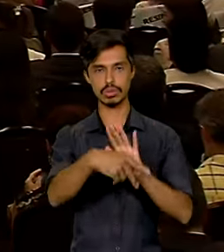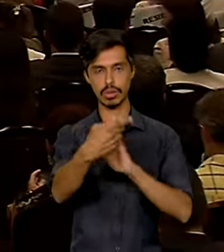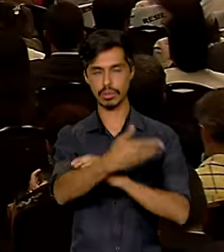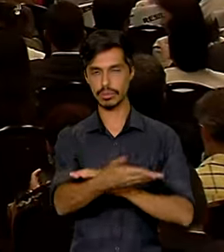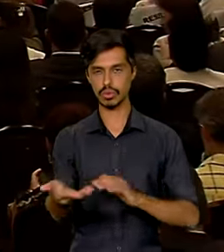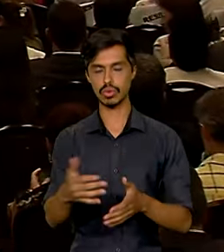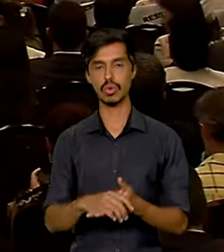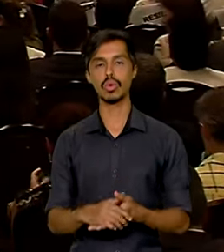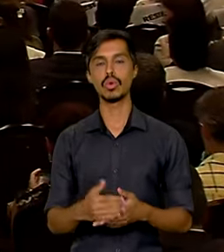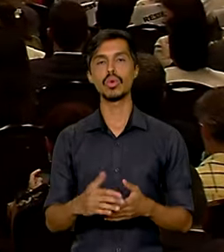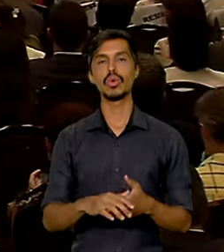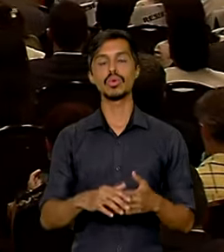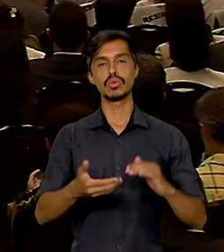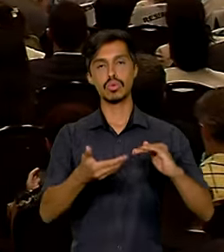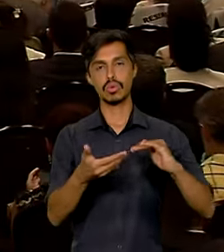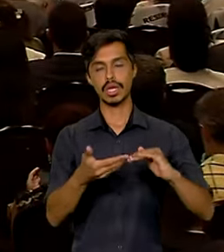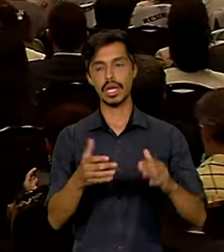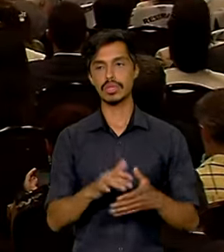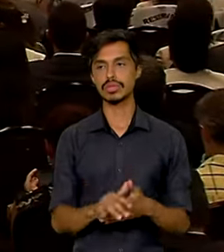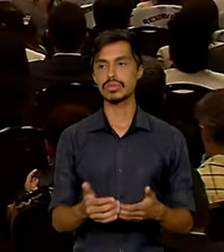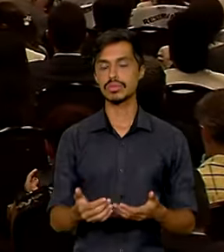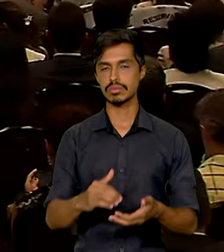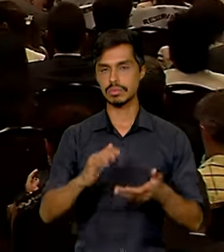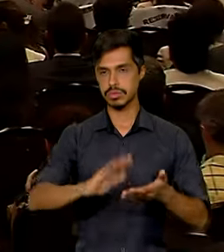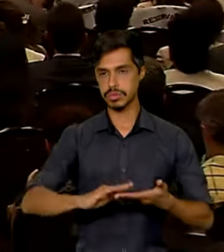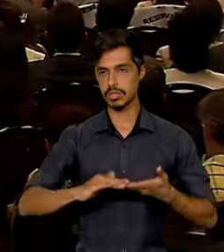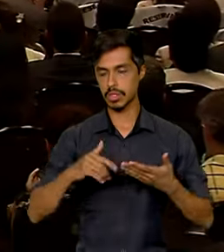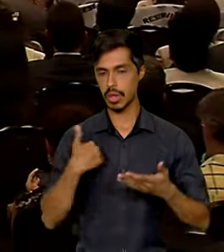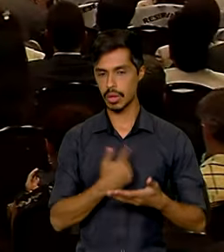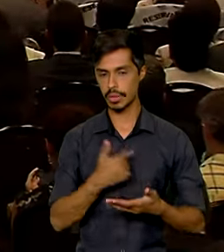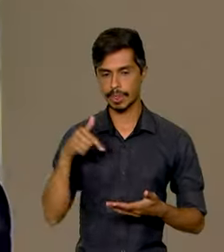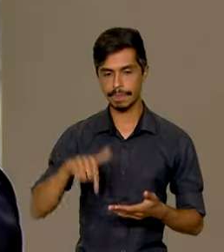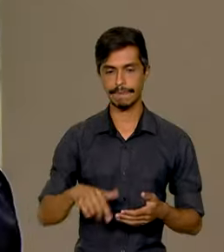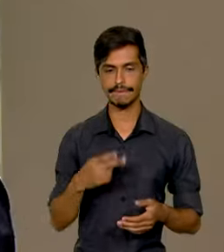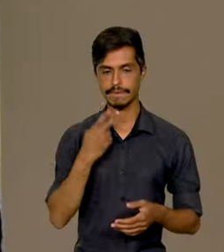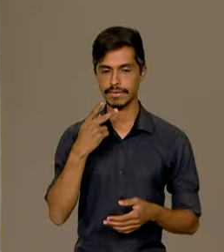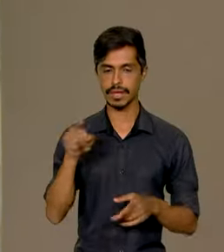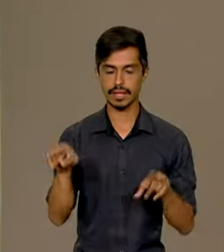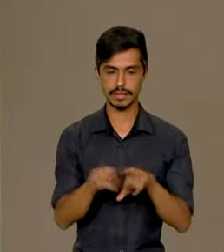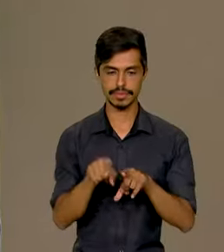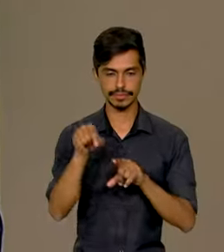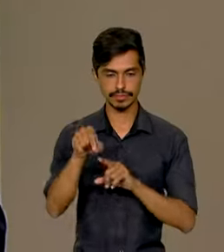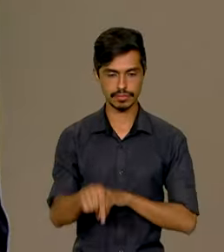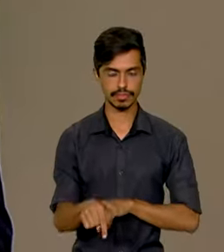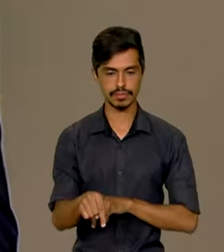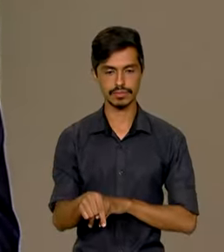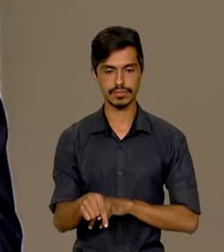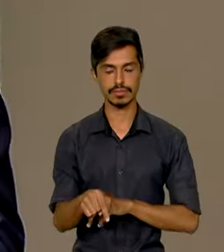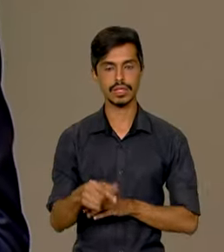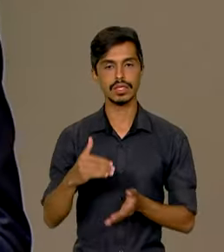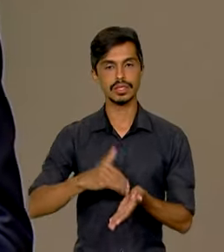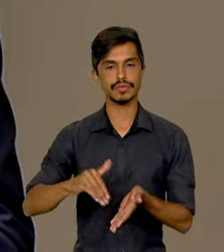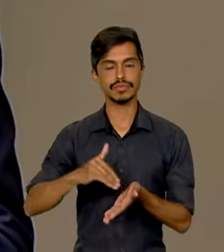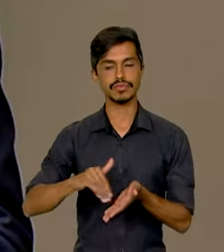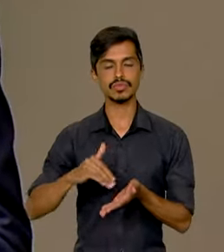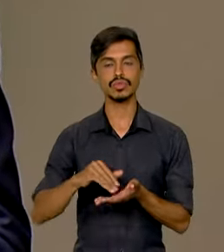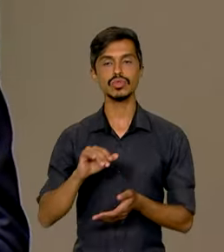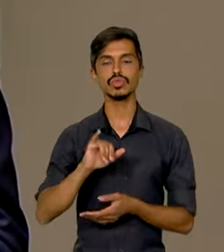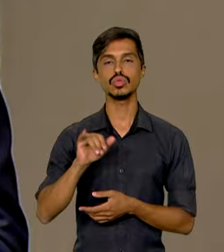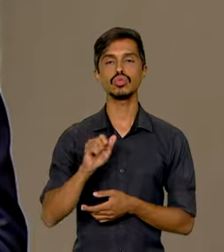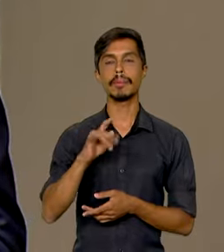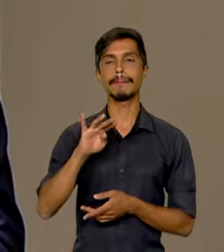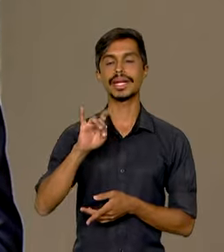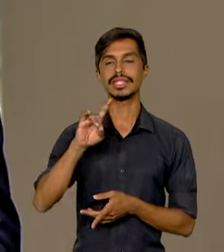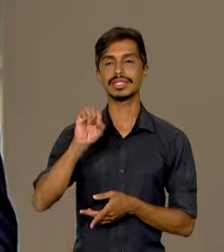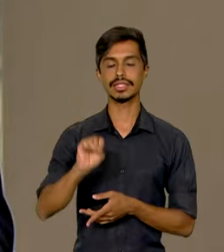que estão aqui nos prestigiando. Vou citar aqui o secretário João Brandt, a